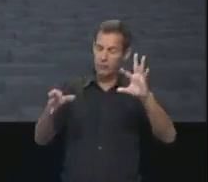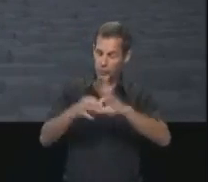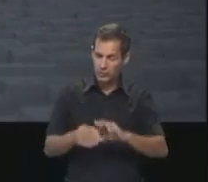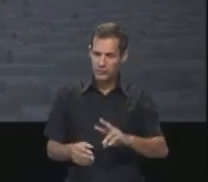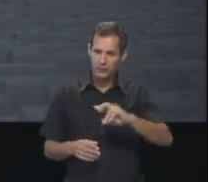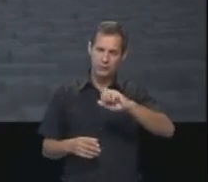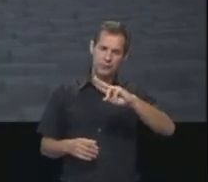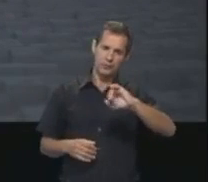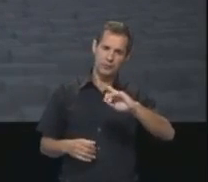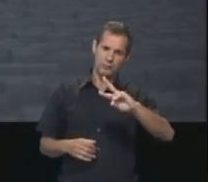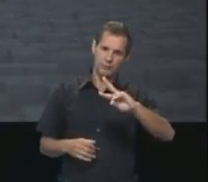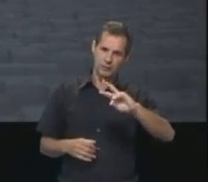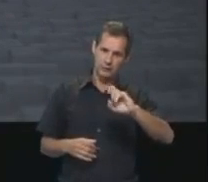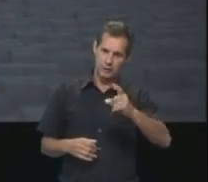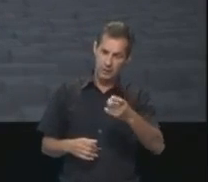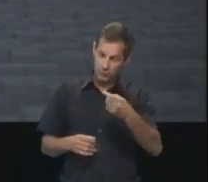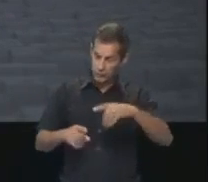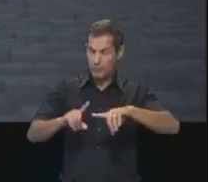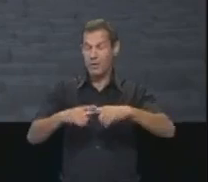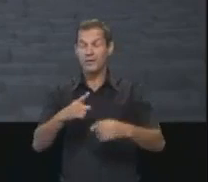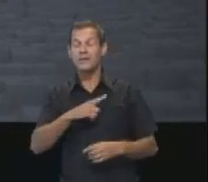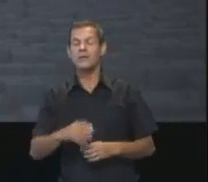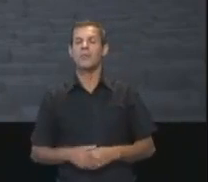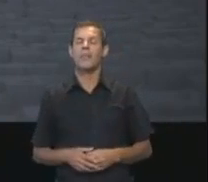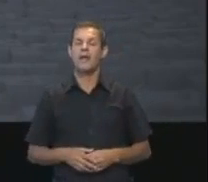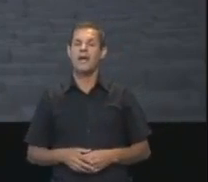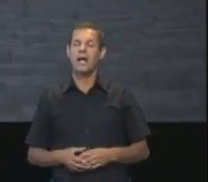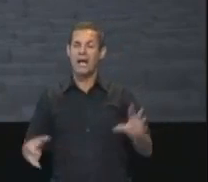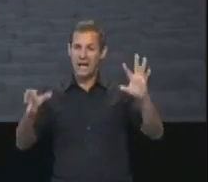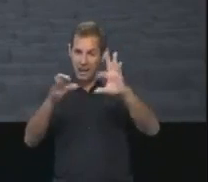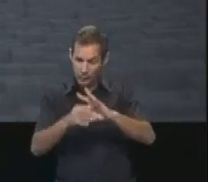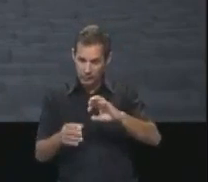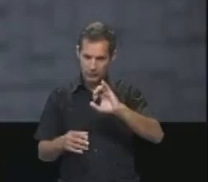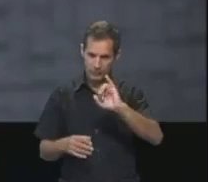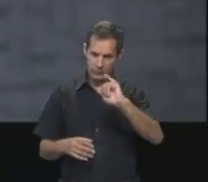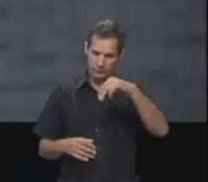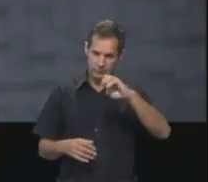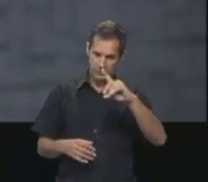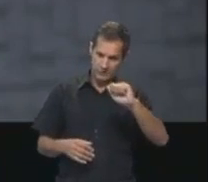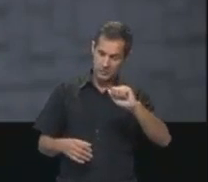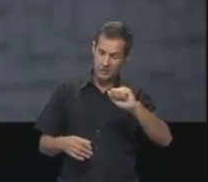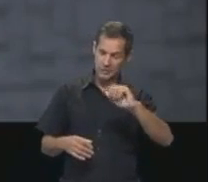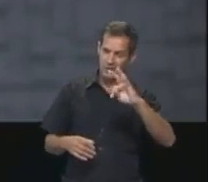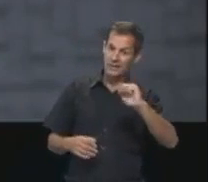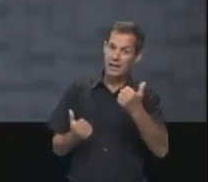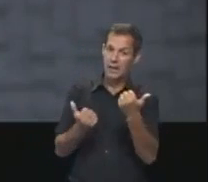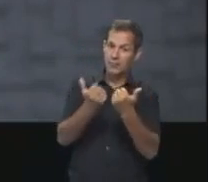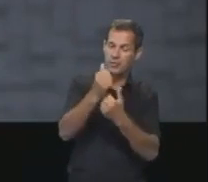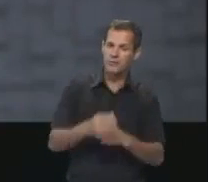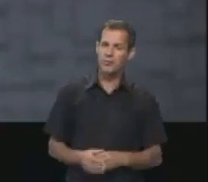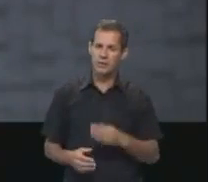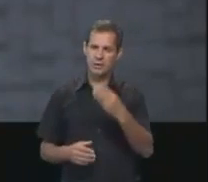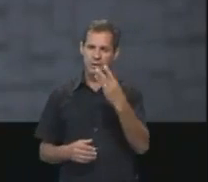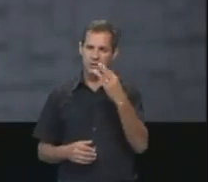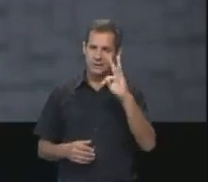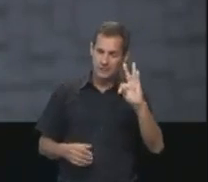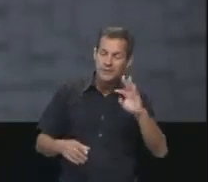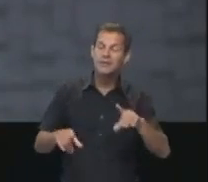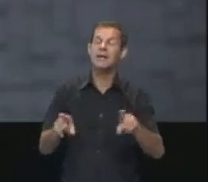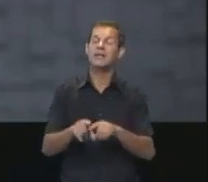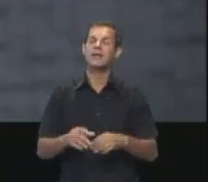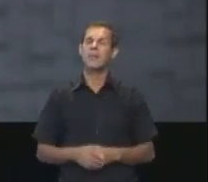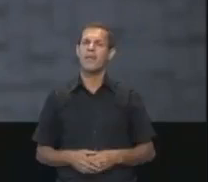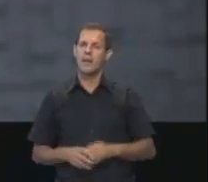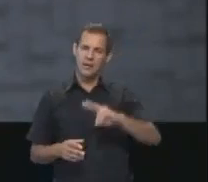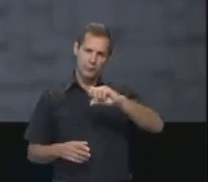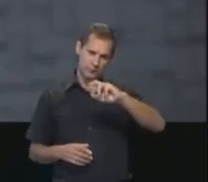a variável x. Assim, obtemos a integral imediata. No caso da substituição trigonométrica, ela